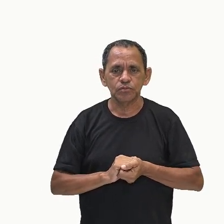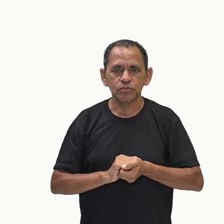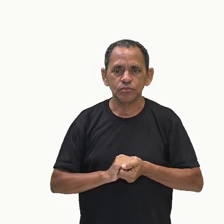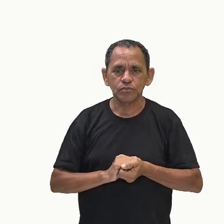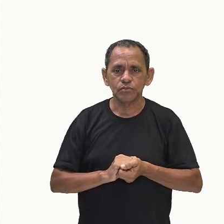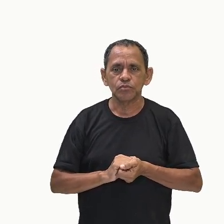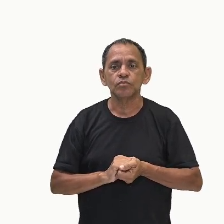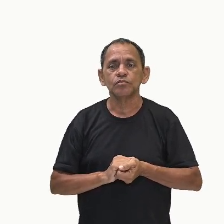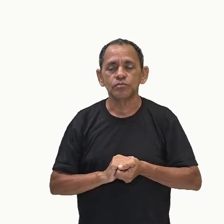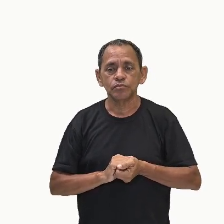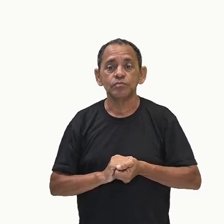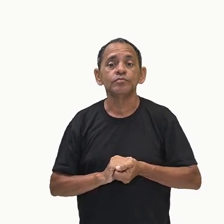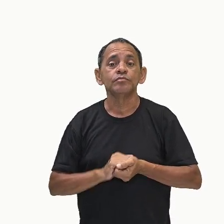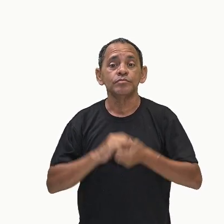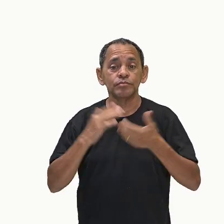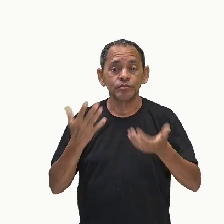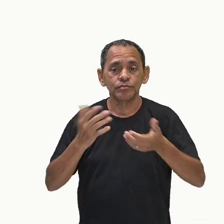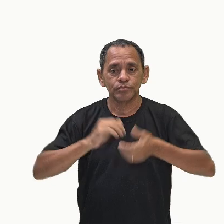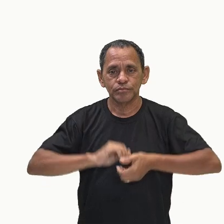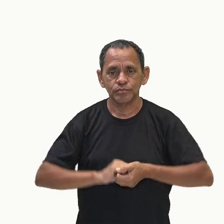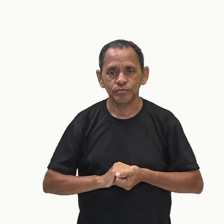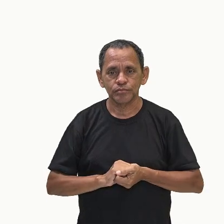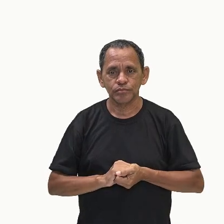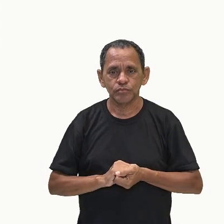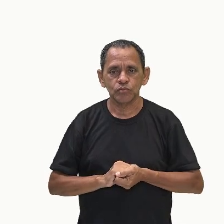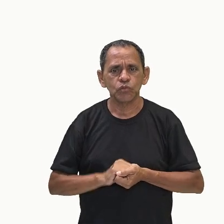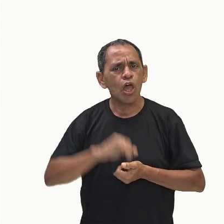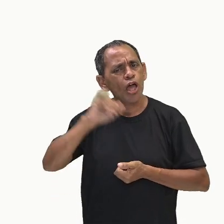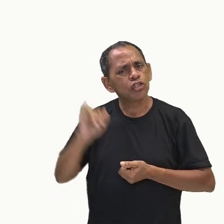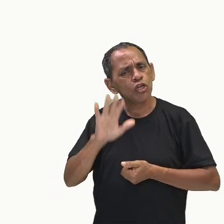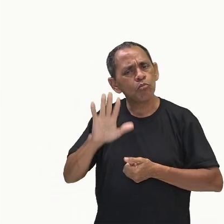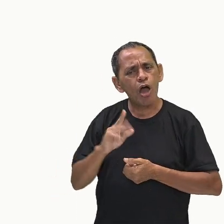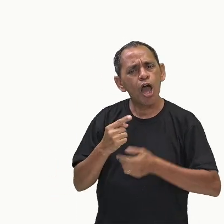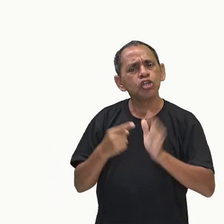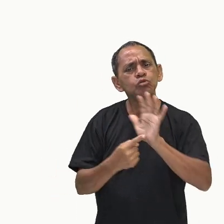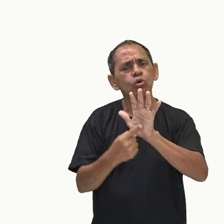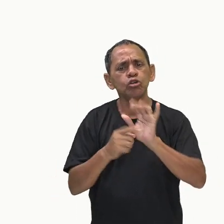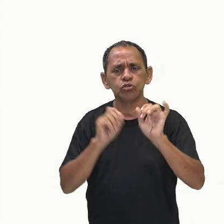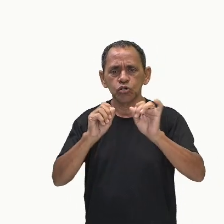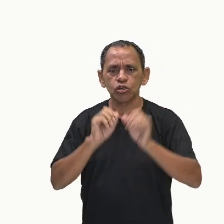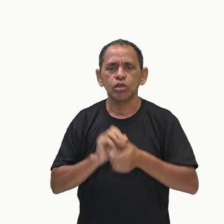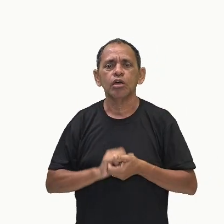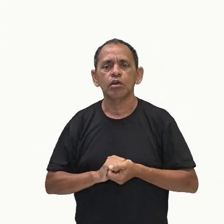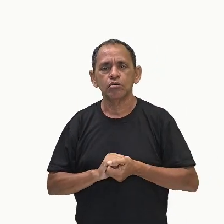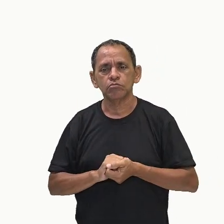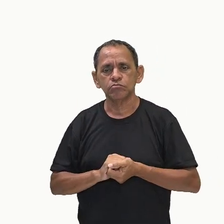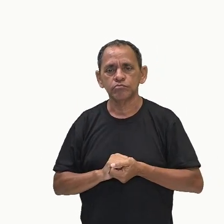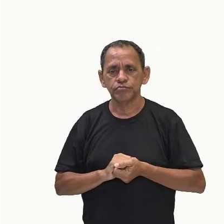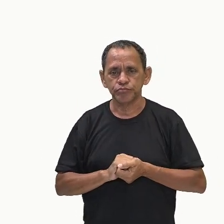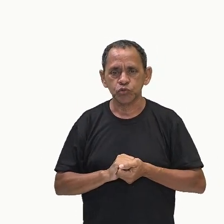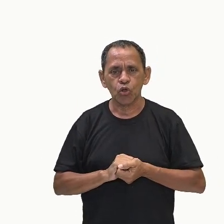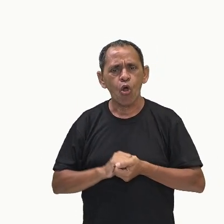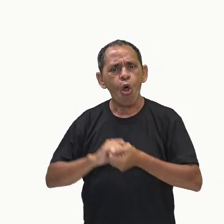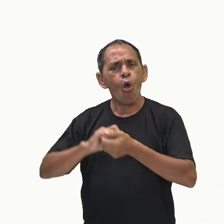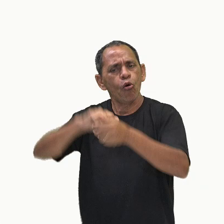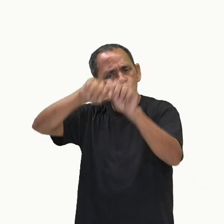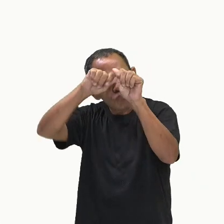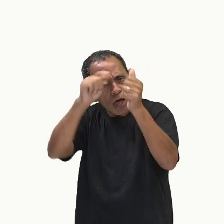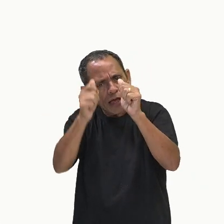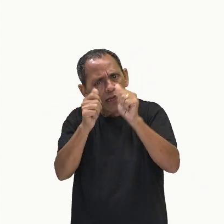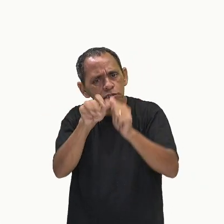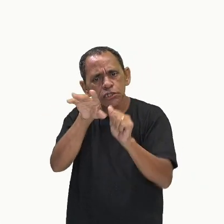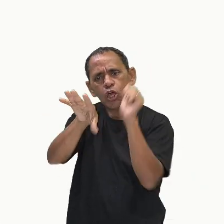nanômetros. Bem, essa imagem aí é um esquema didático mostrando para vocês a taxa de absorção da